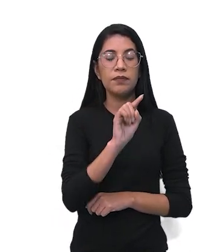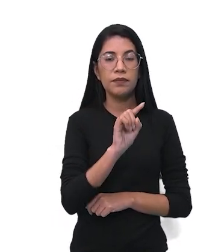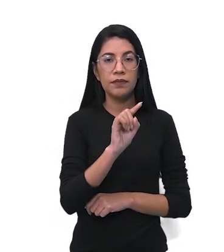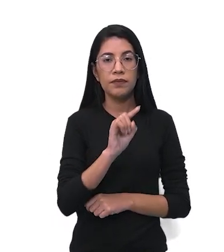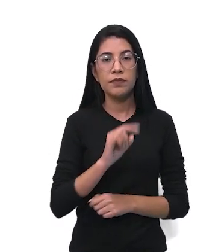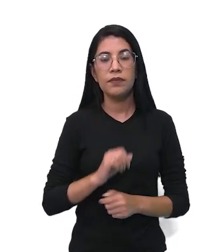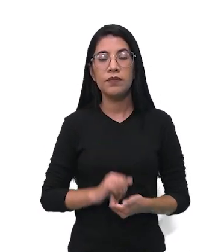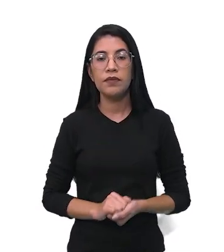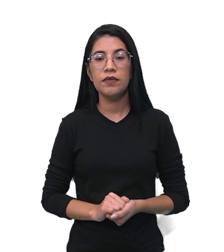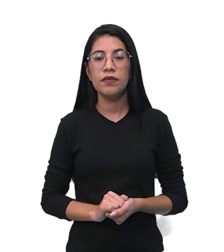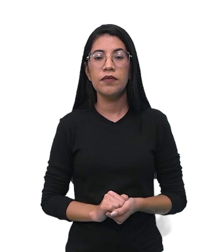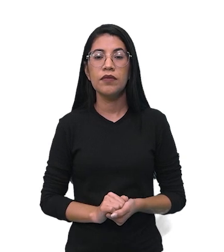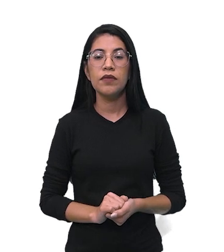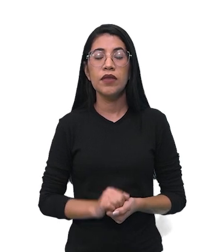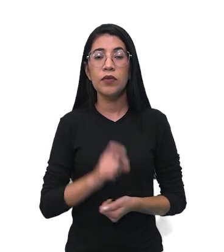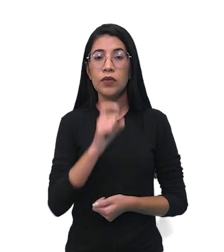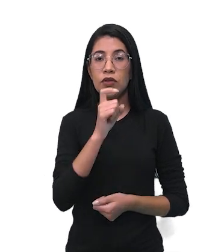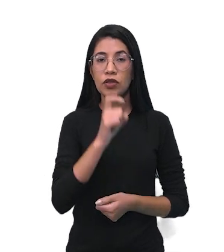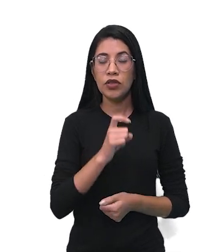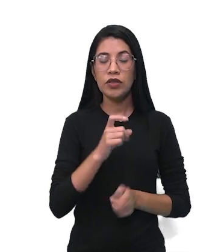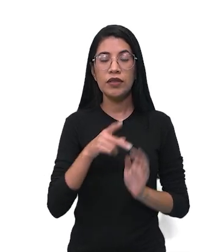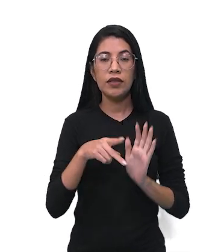pronto, x é igual a